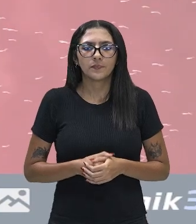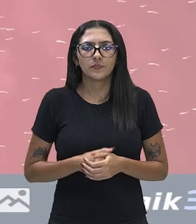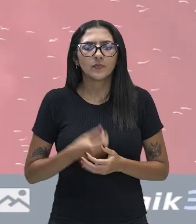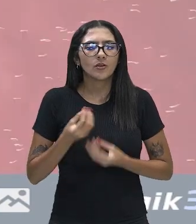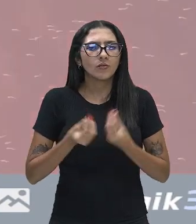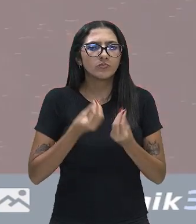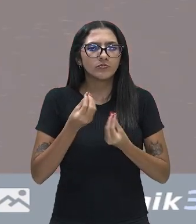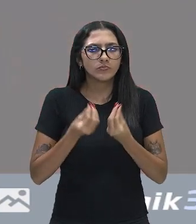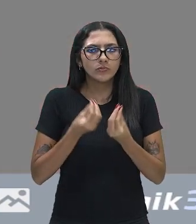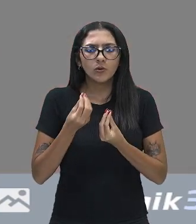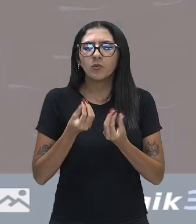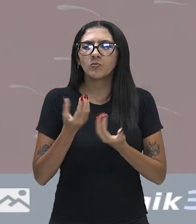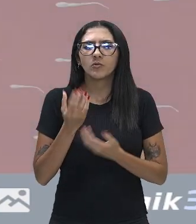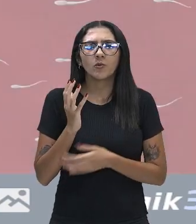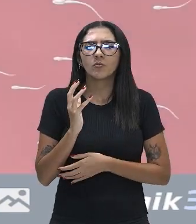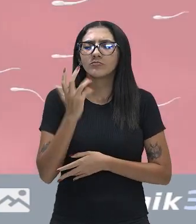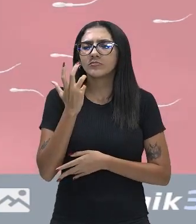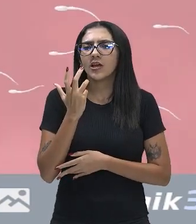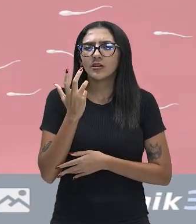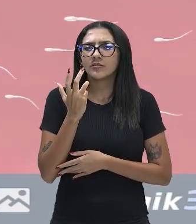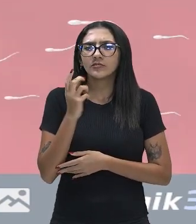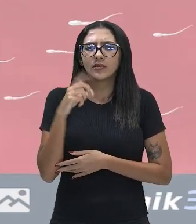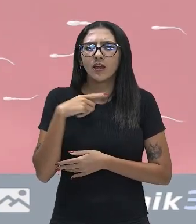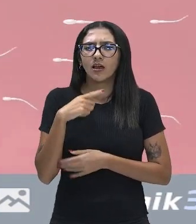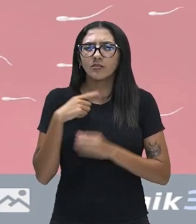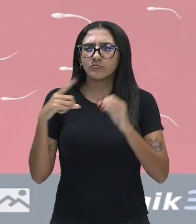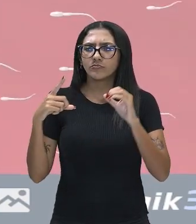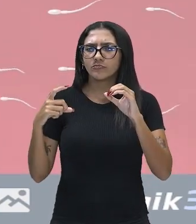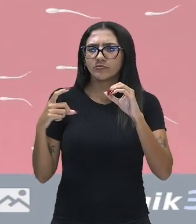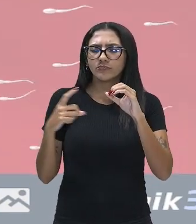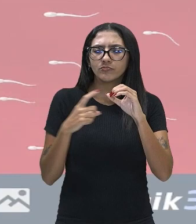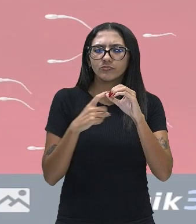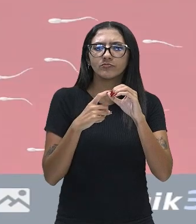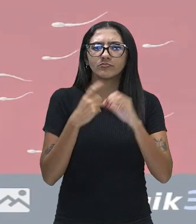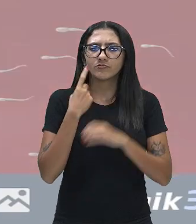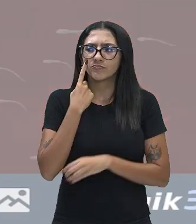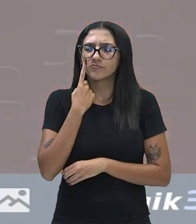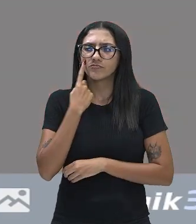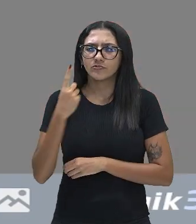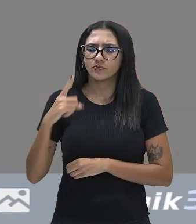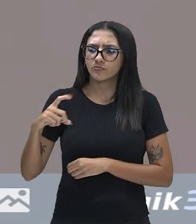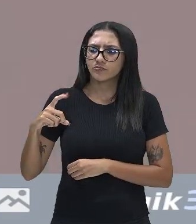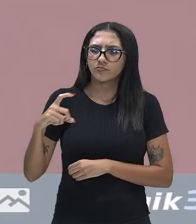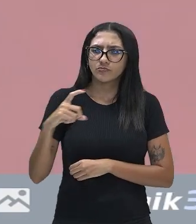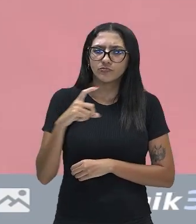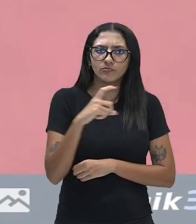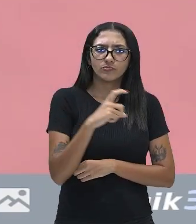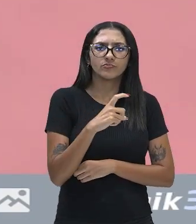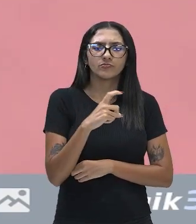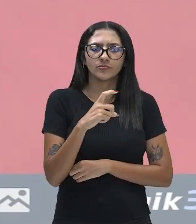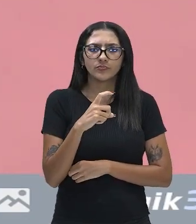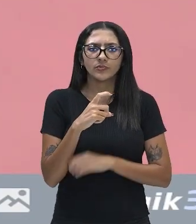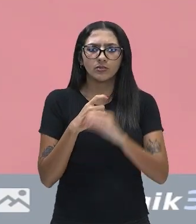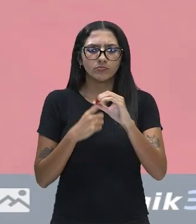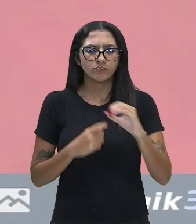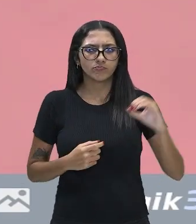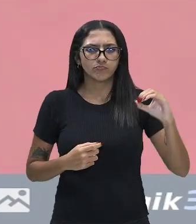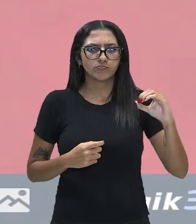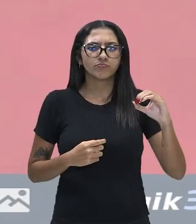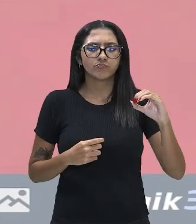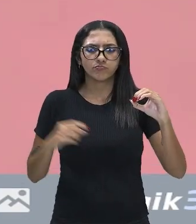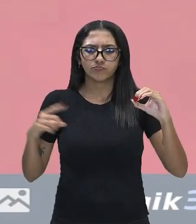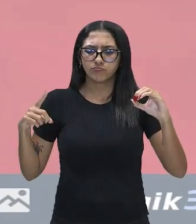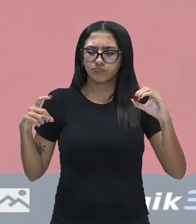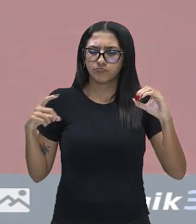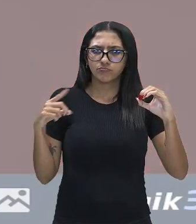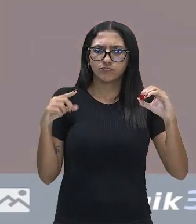a fecundação, professora? Nós estamos vendo aí os espermatozoides, olha, migrando